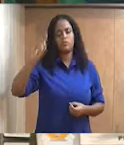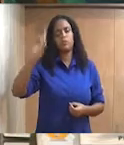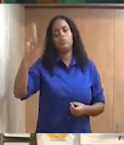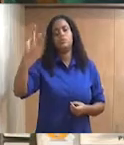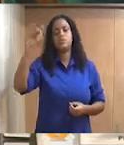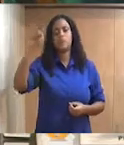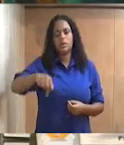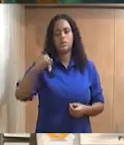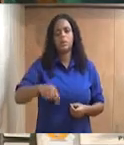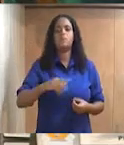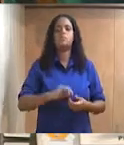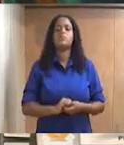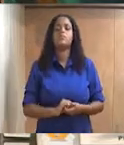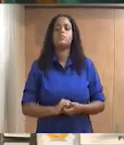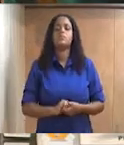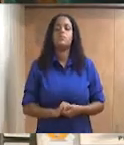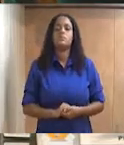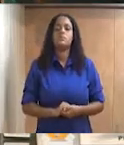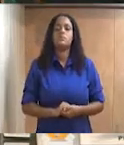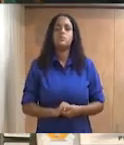município.